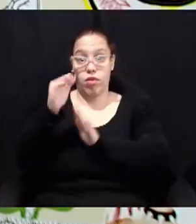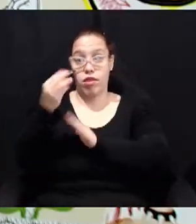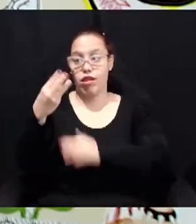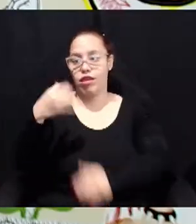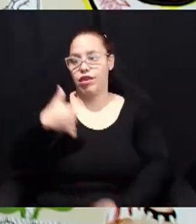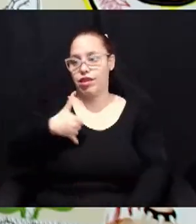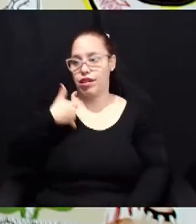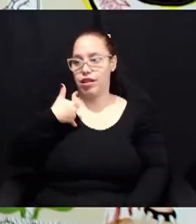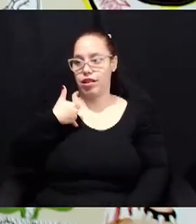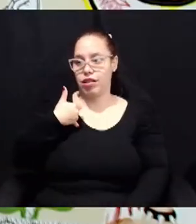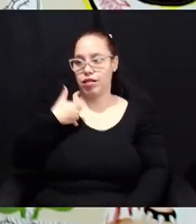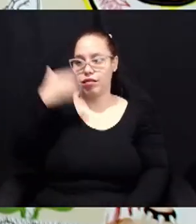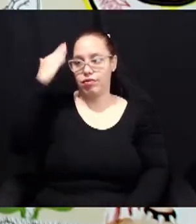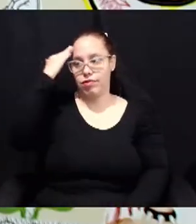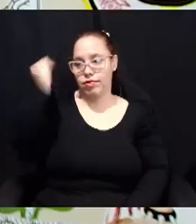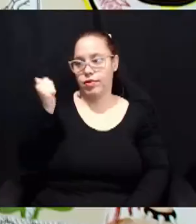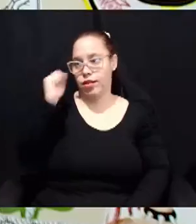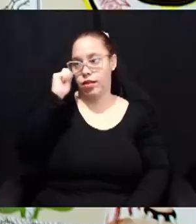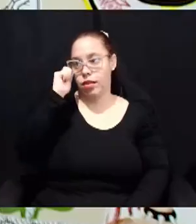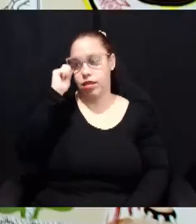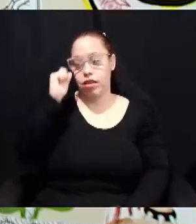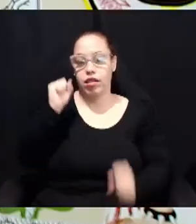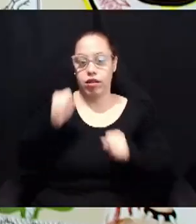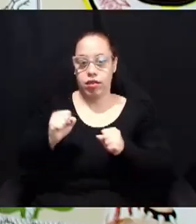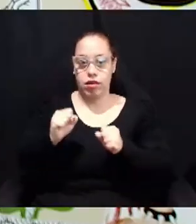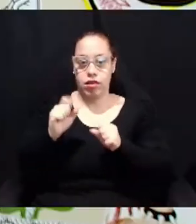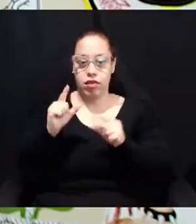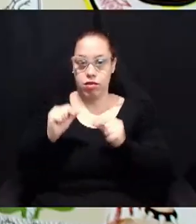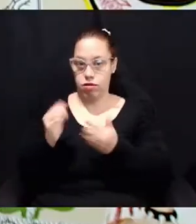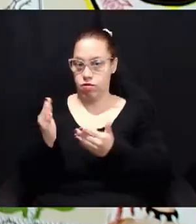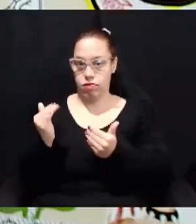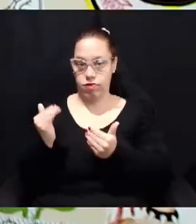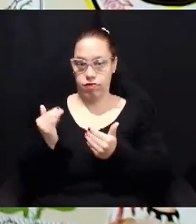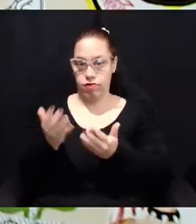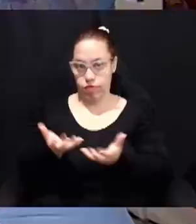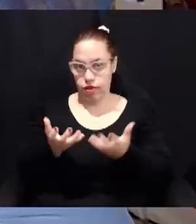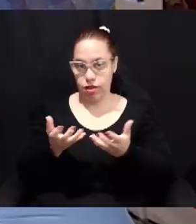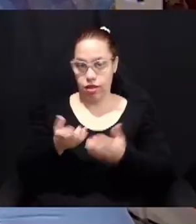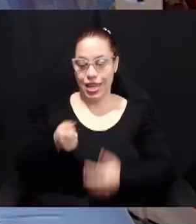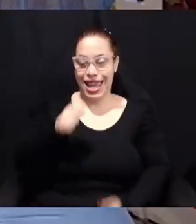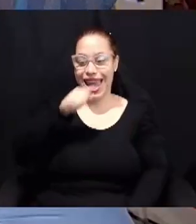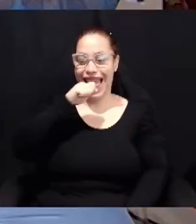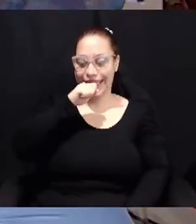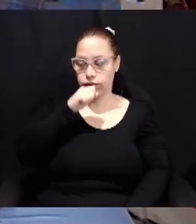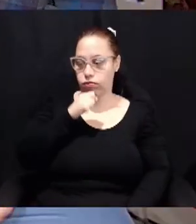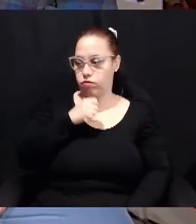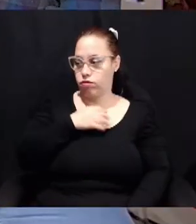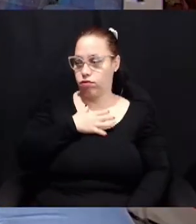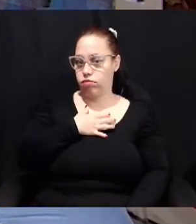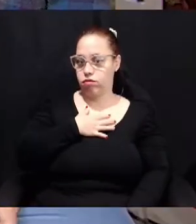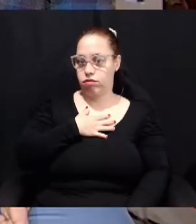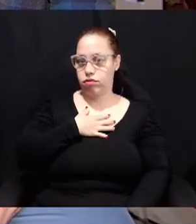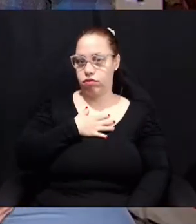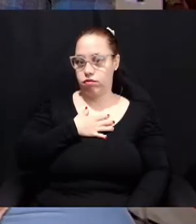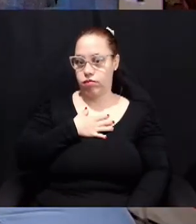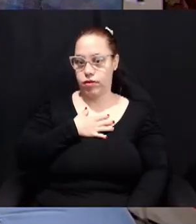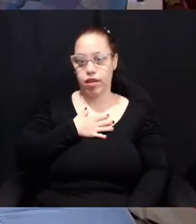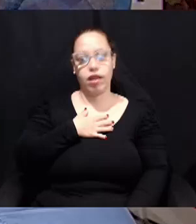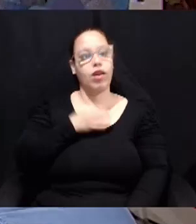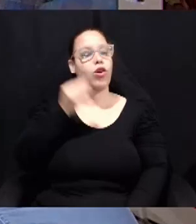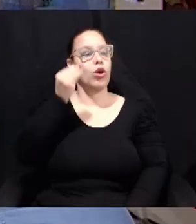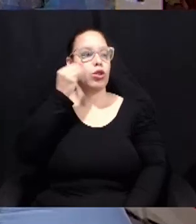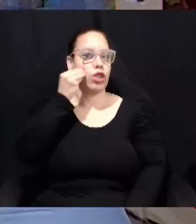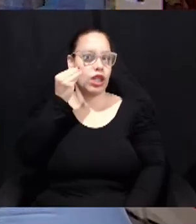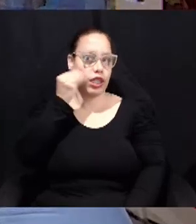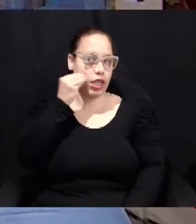gente sabe que pode ser que crianças mais novas vão colocar aquilo na boca. Então, assim, Tinha que testar tudo. tinha que testar tudo, e são